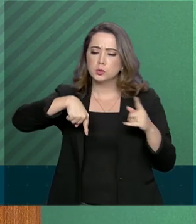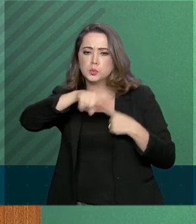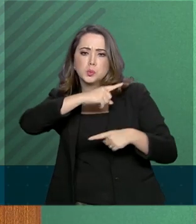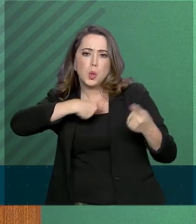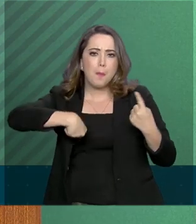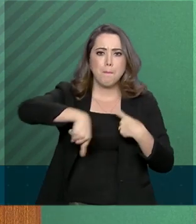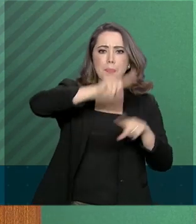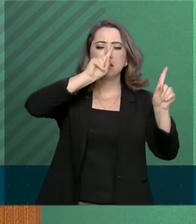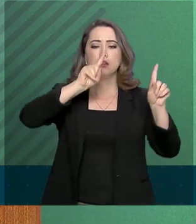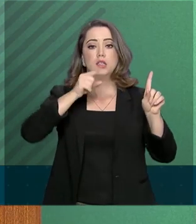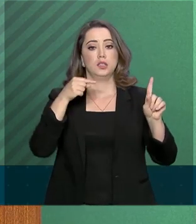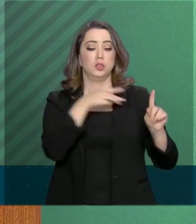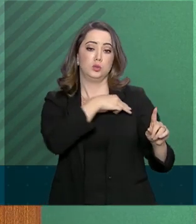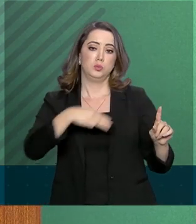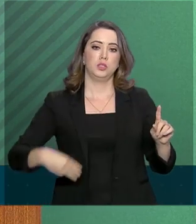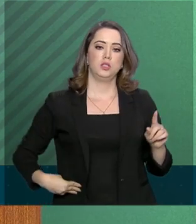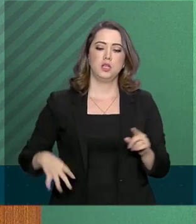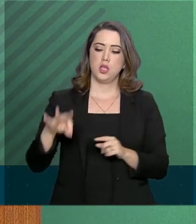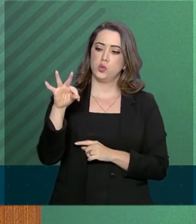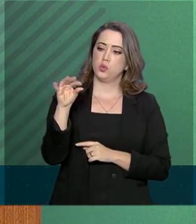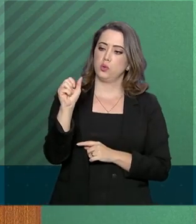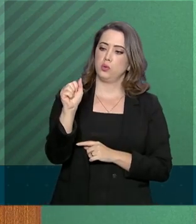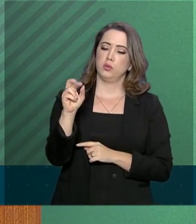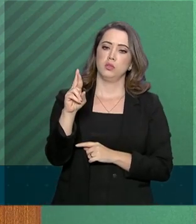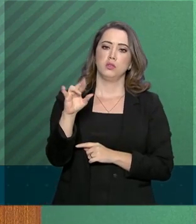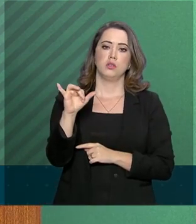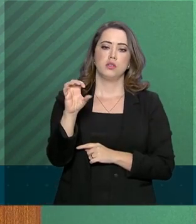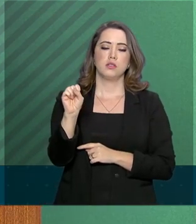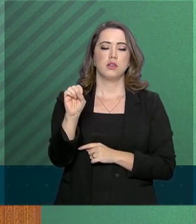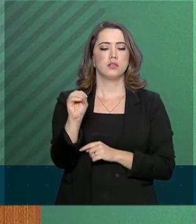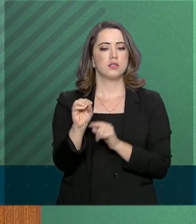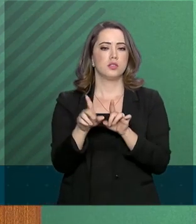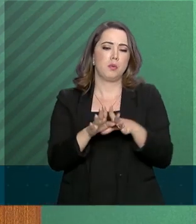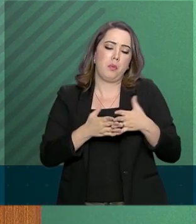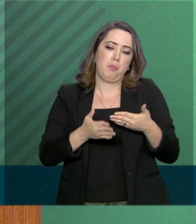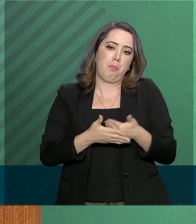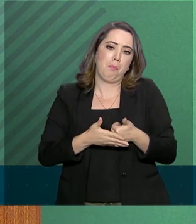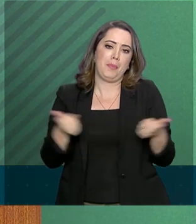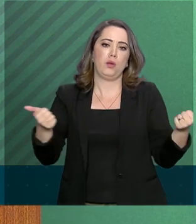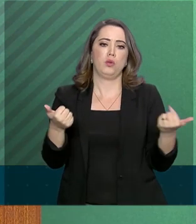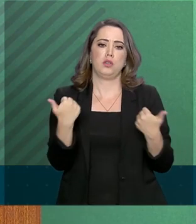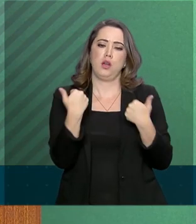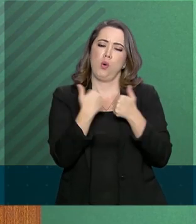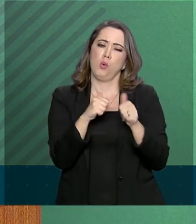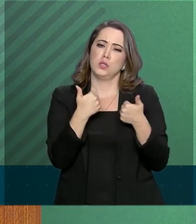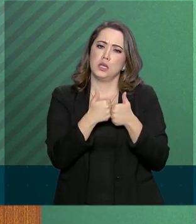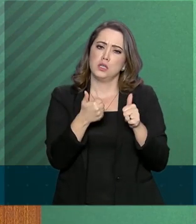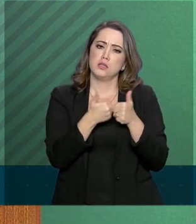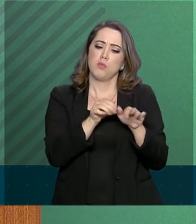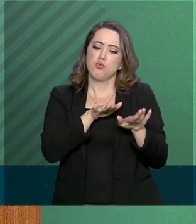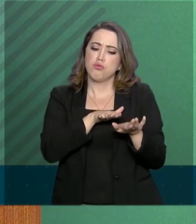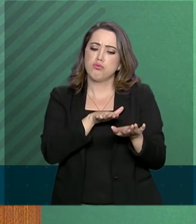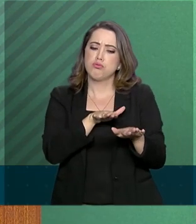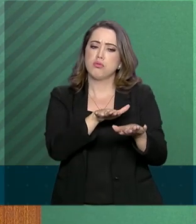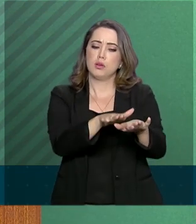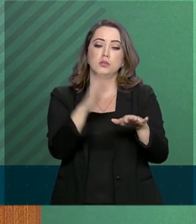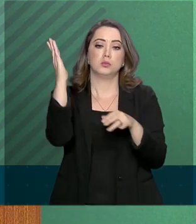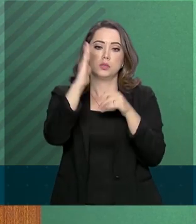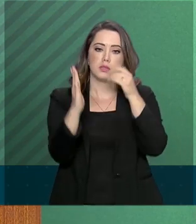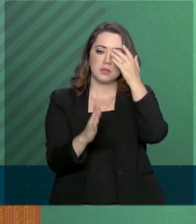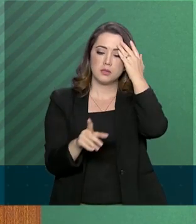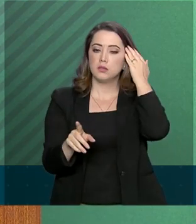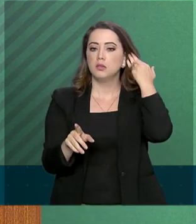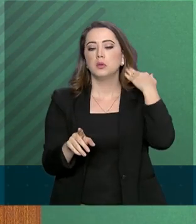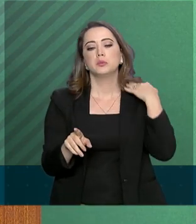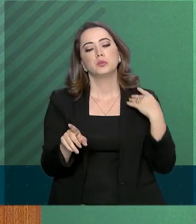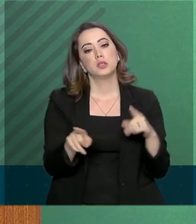do ministro tarcísio para melhorar a mobilidade da população brasileira bem como